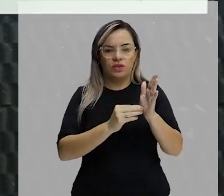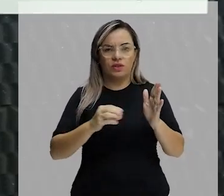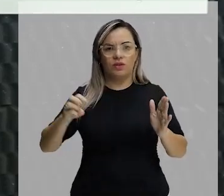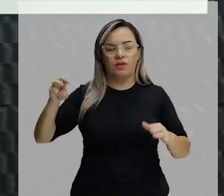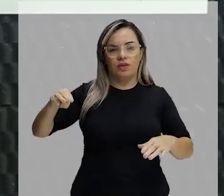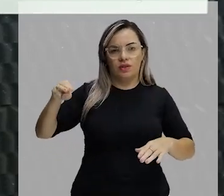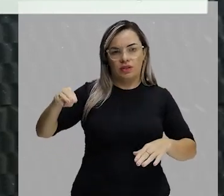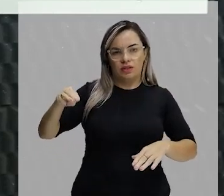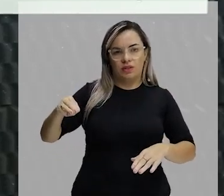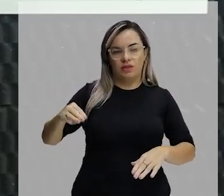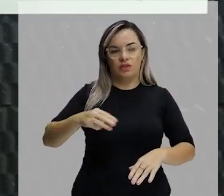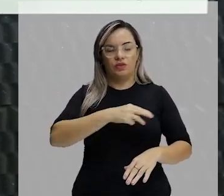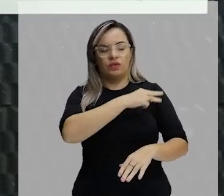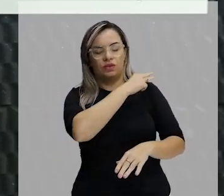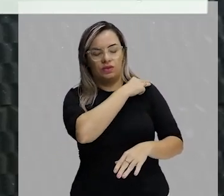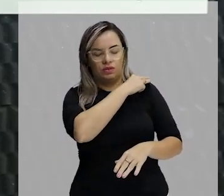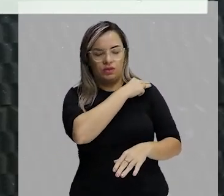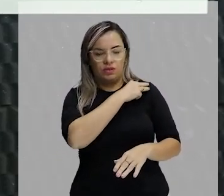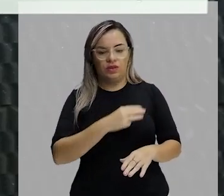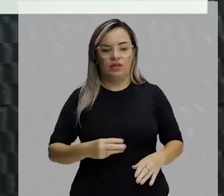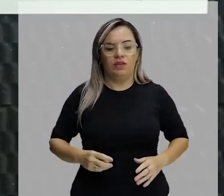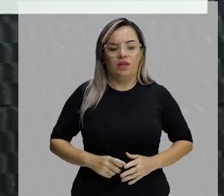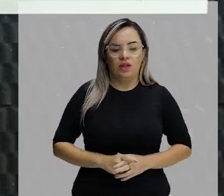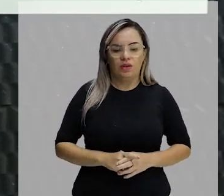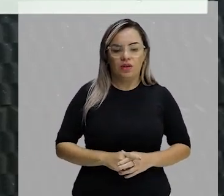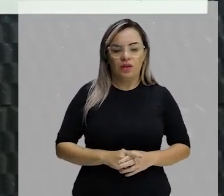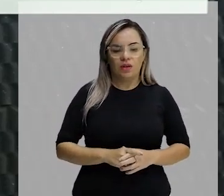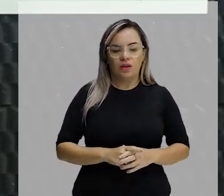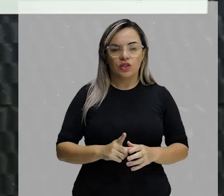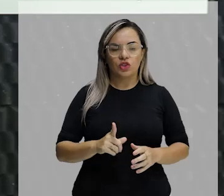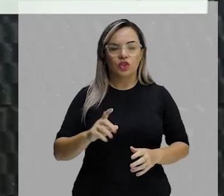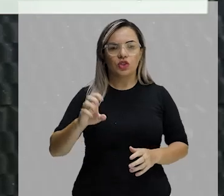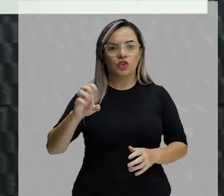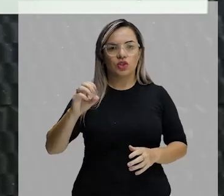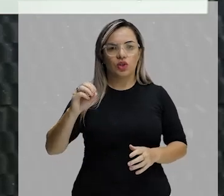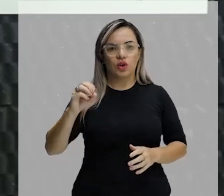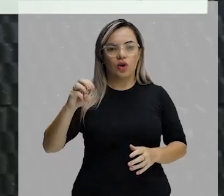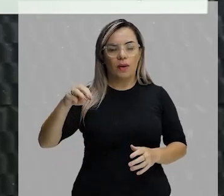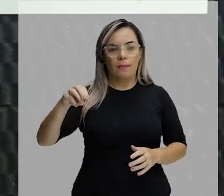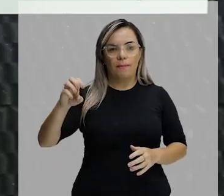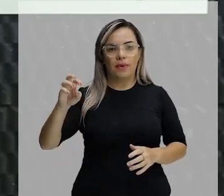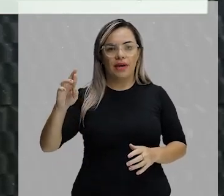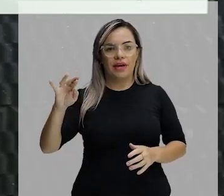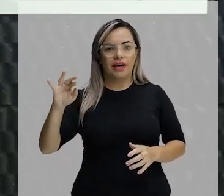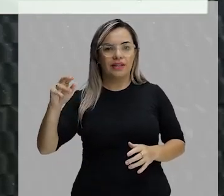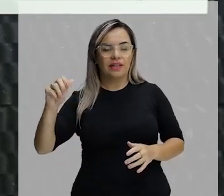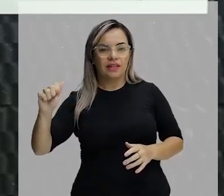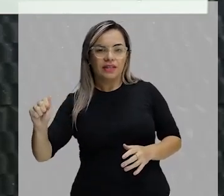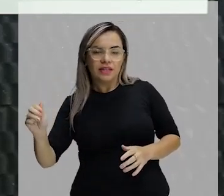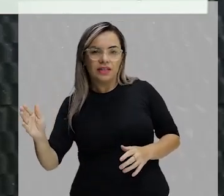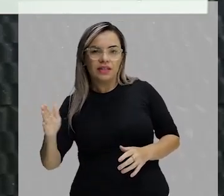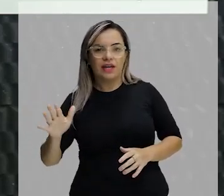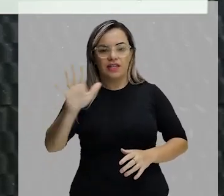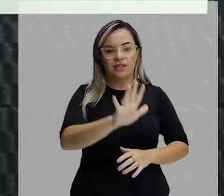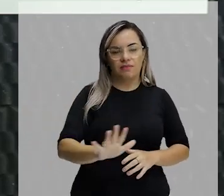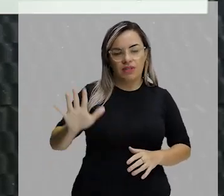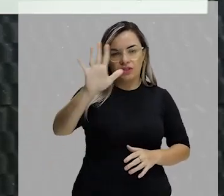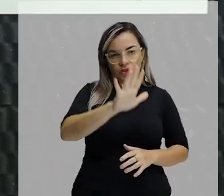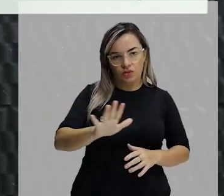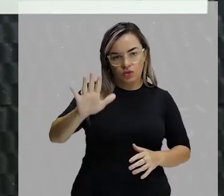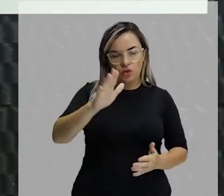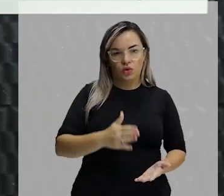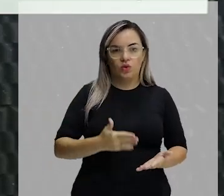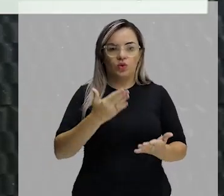gente está estudando aqui geometria espacial, né? Estudo dos sólidos, não é isso? Nós já estudamos